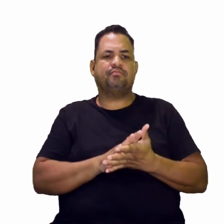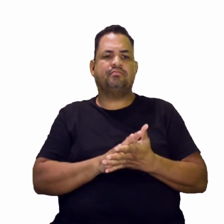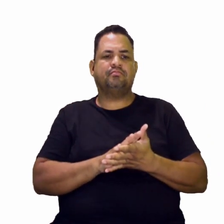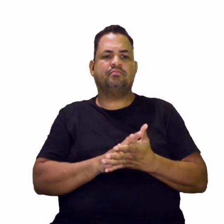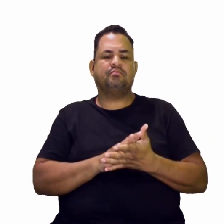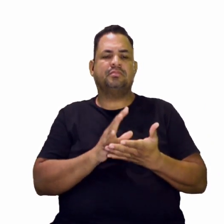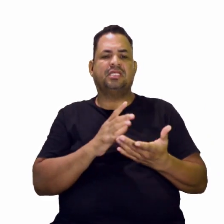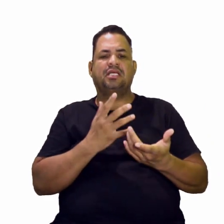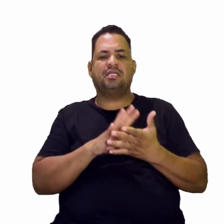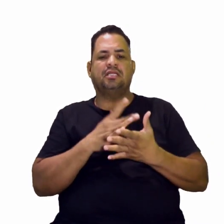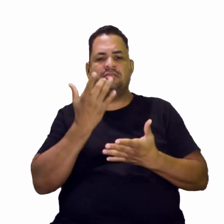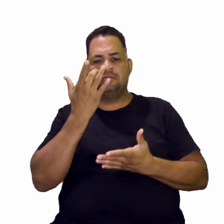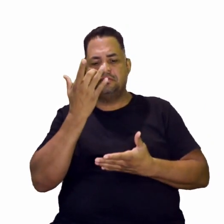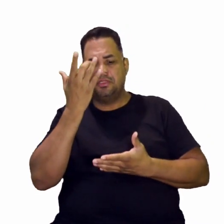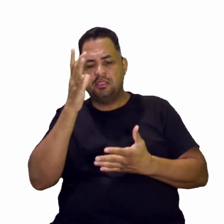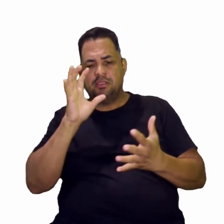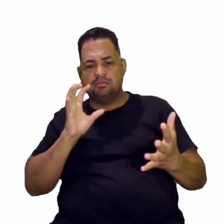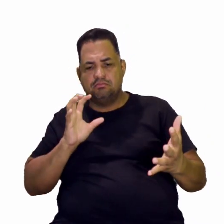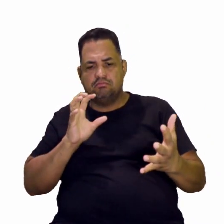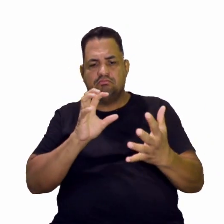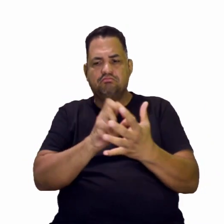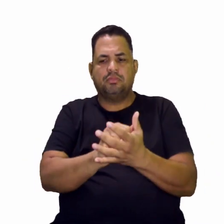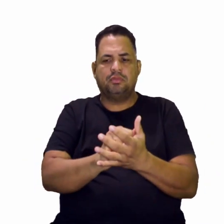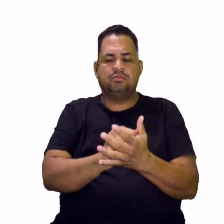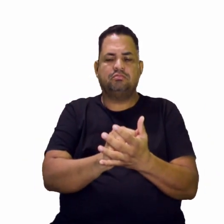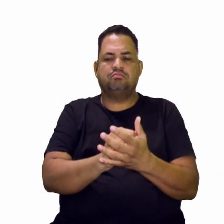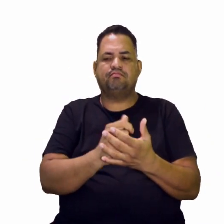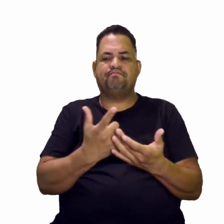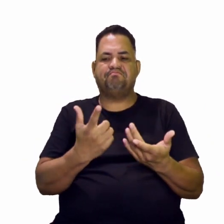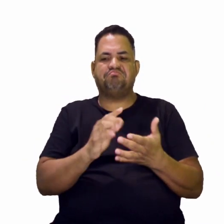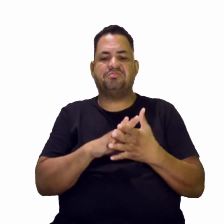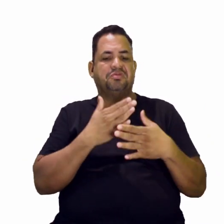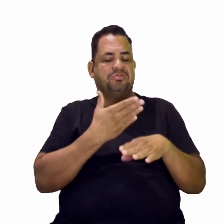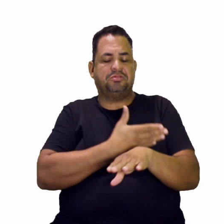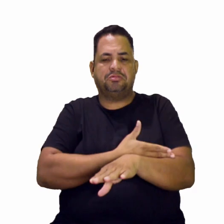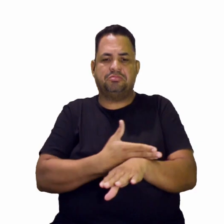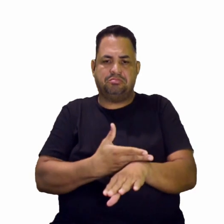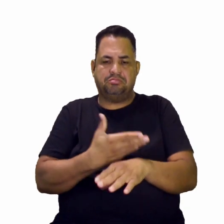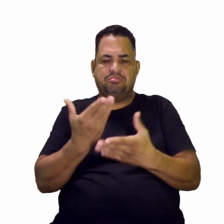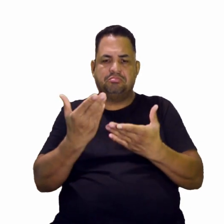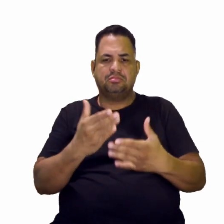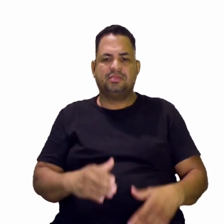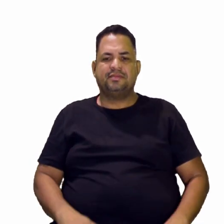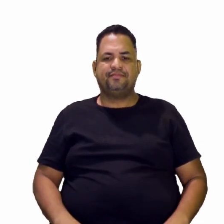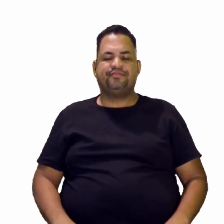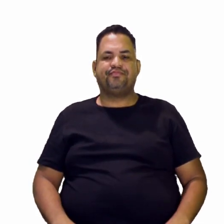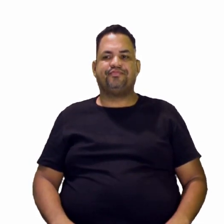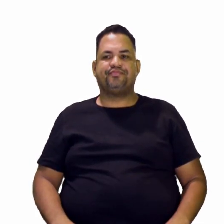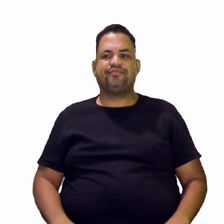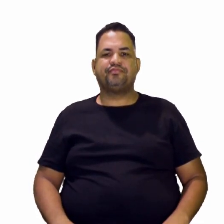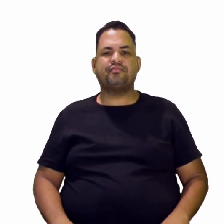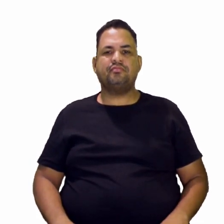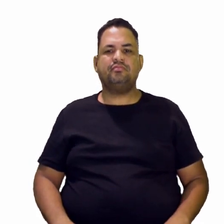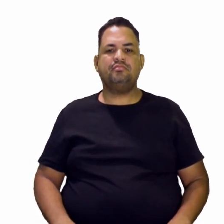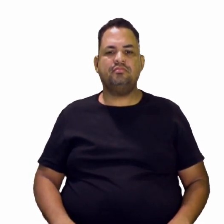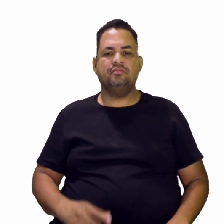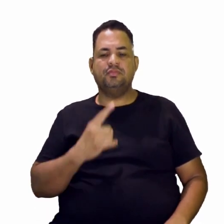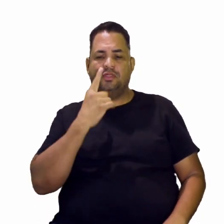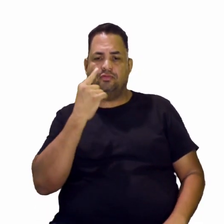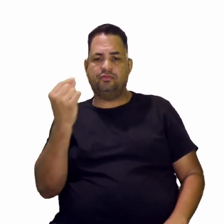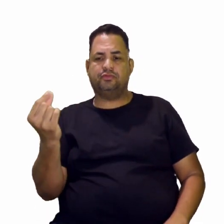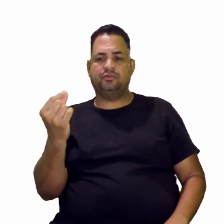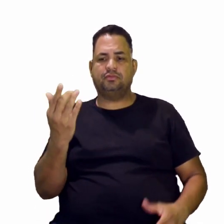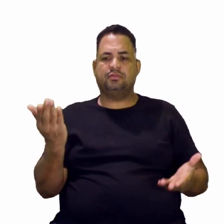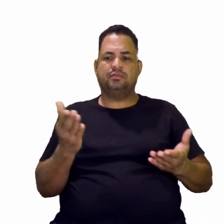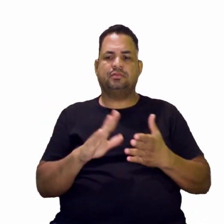como presas fáceis para outros tipos de predadores que eles não estavam acostumados, por exemplo, a fugir, né,